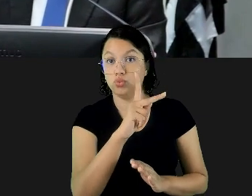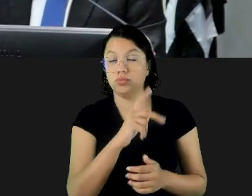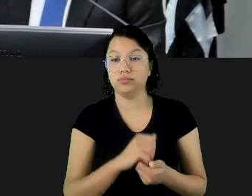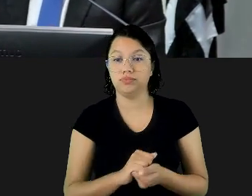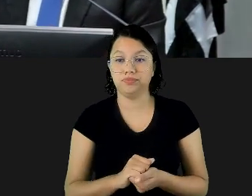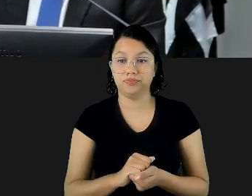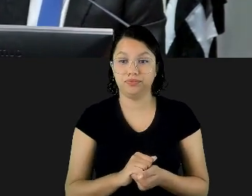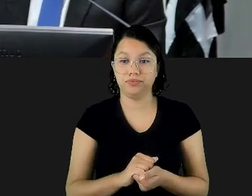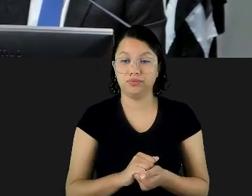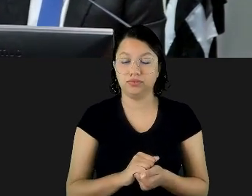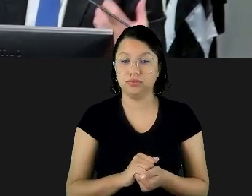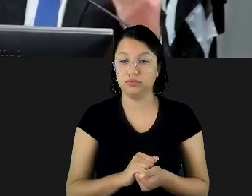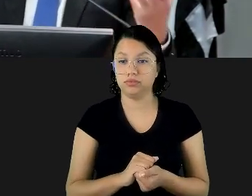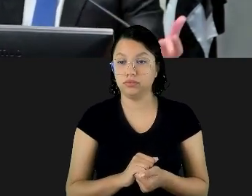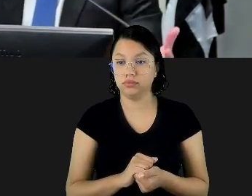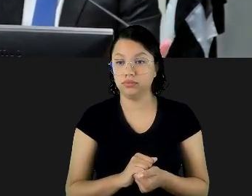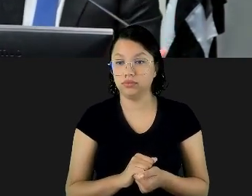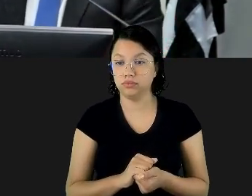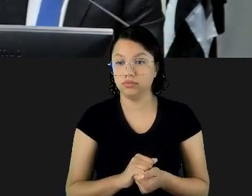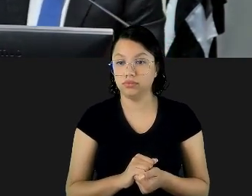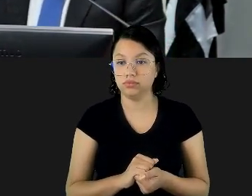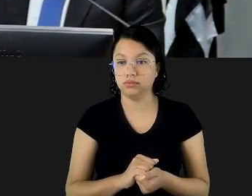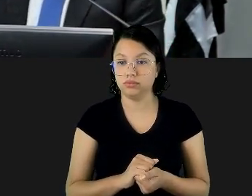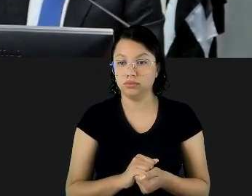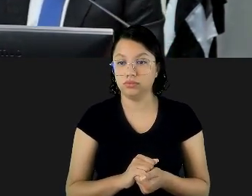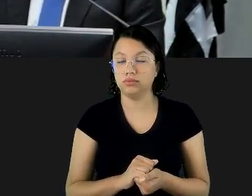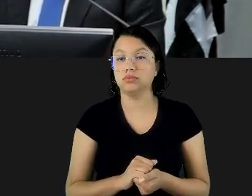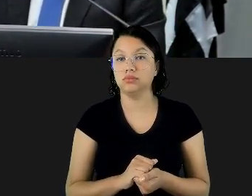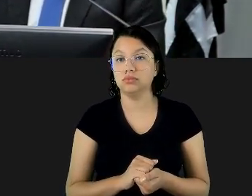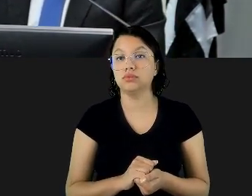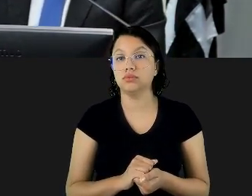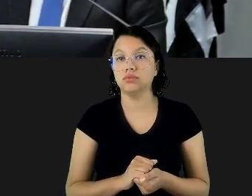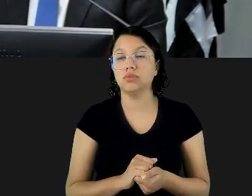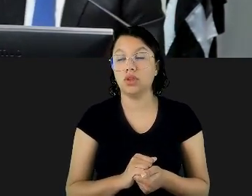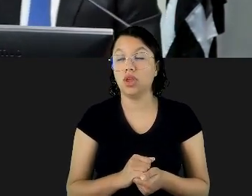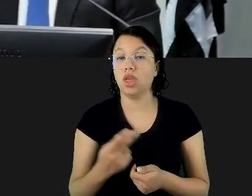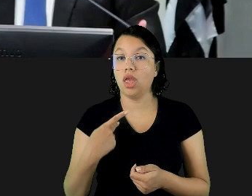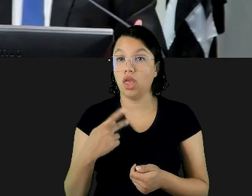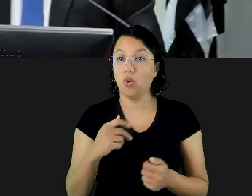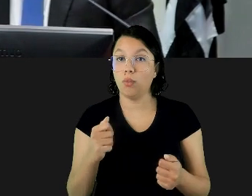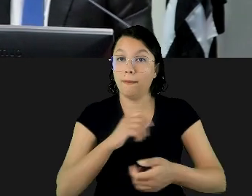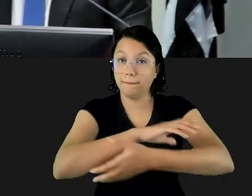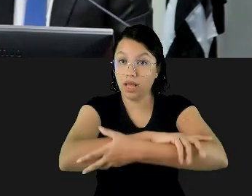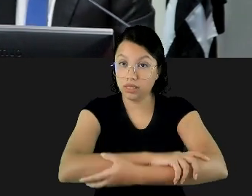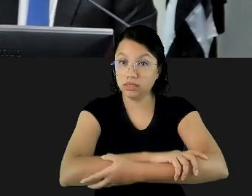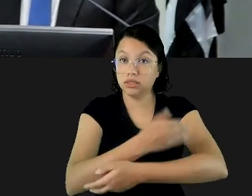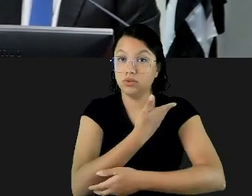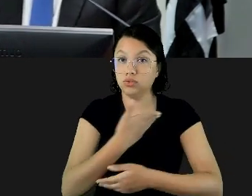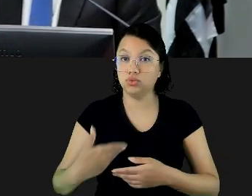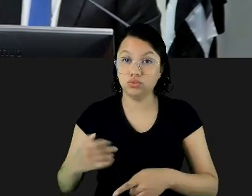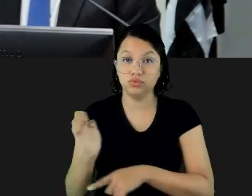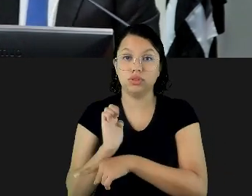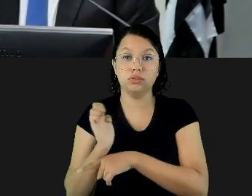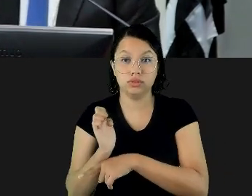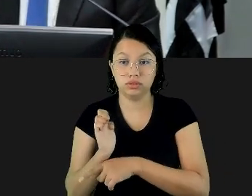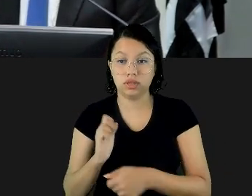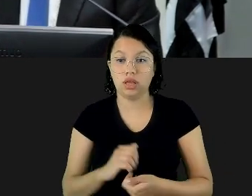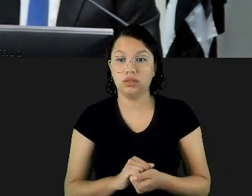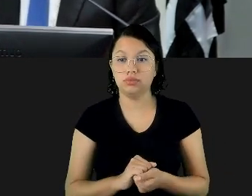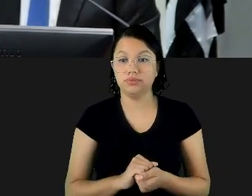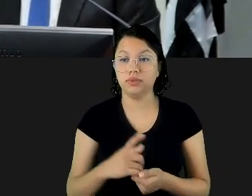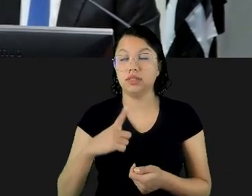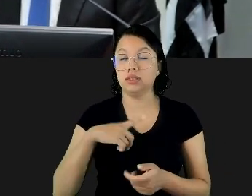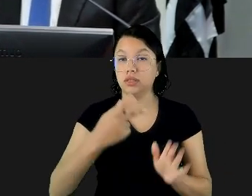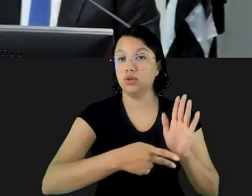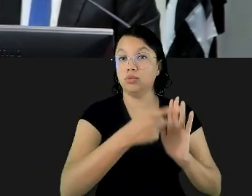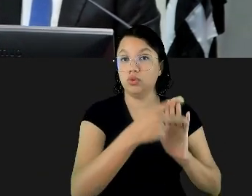eu, mas eu sou um aliado do governo do estado, mas eles têm esse projeto como um projeto fundamental para o desenvolvimento